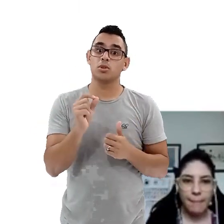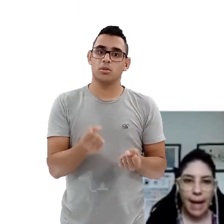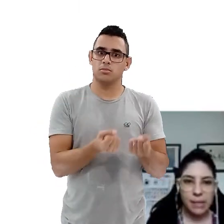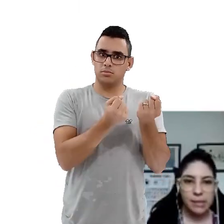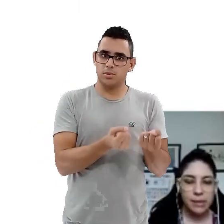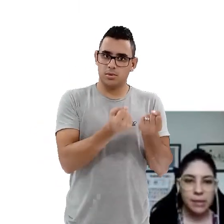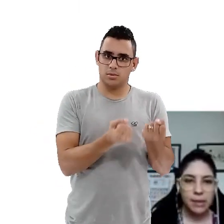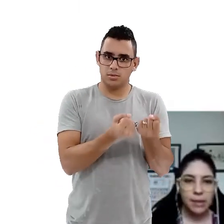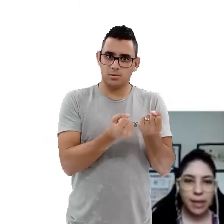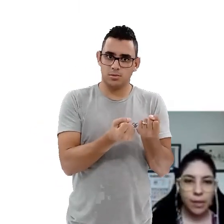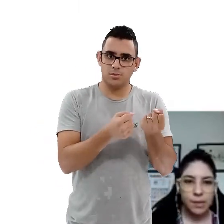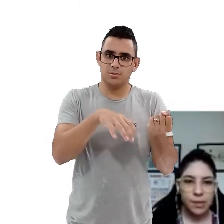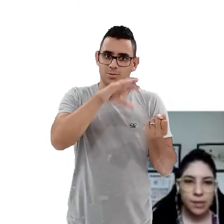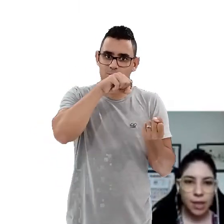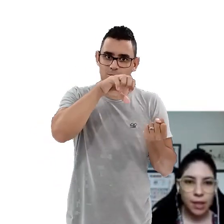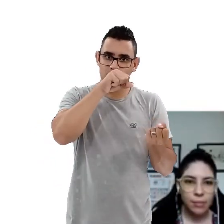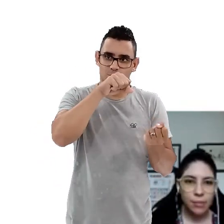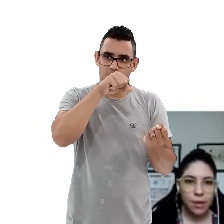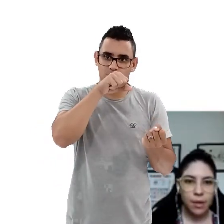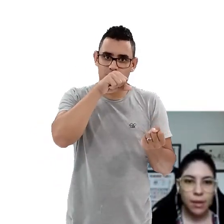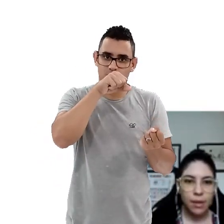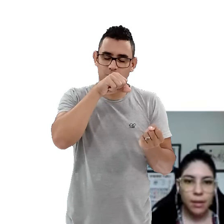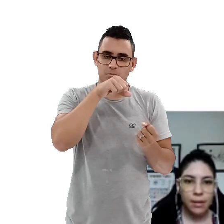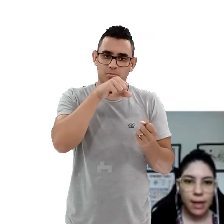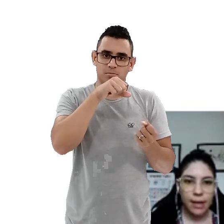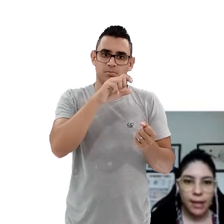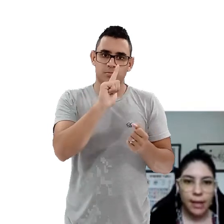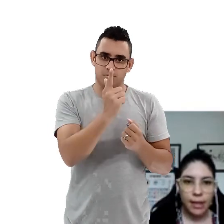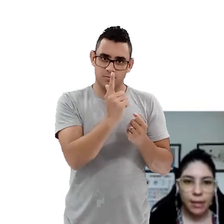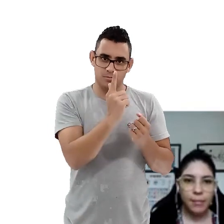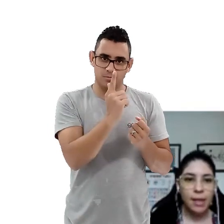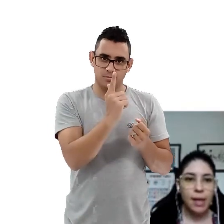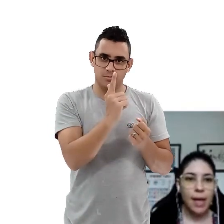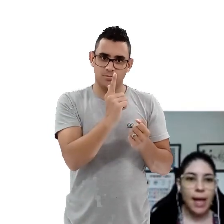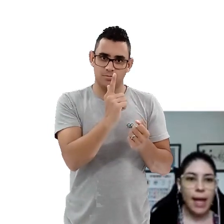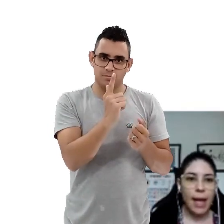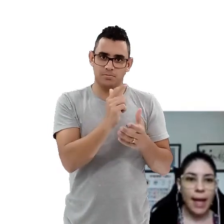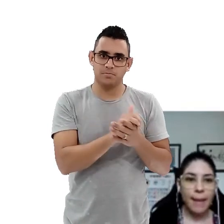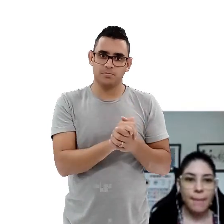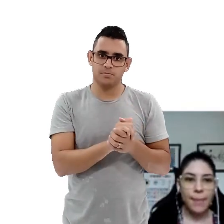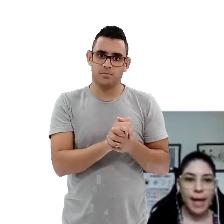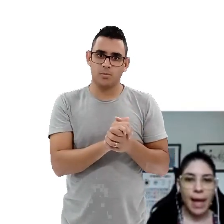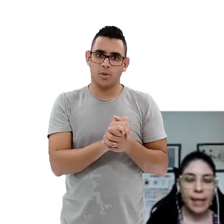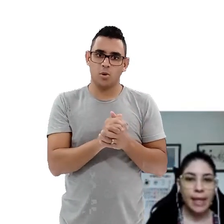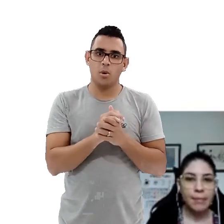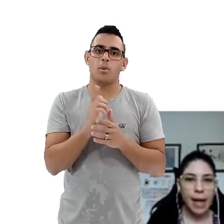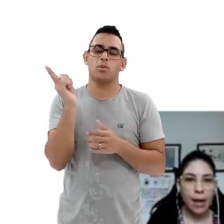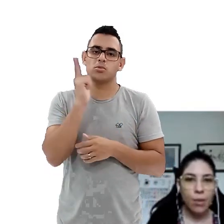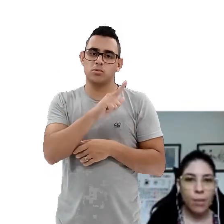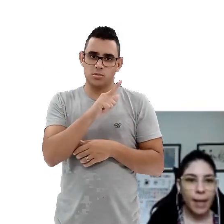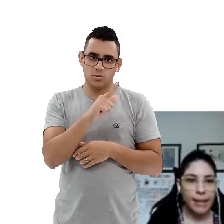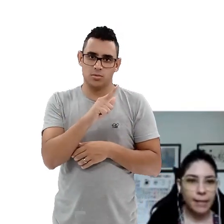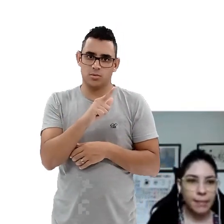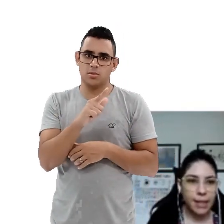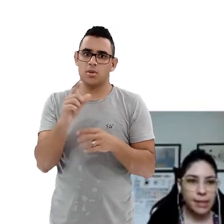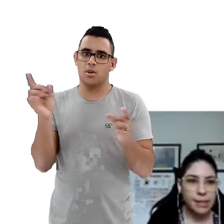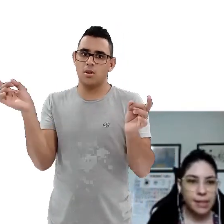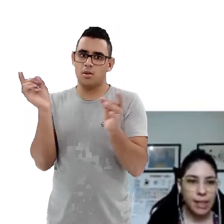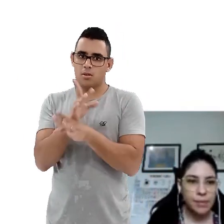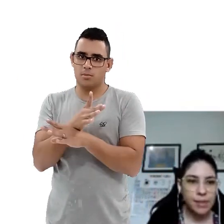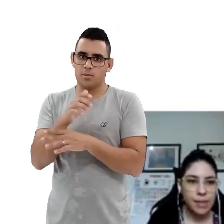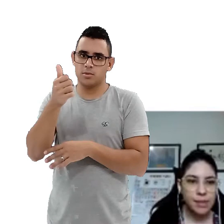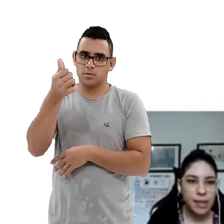a massa, né, de oxigênio, tá? Em grama, para queimar